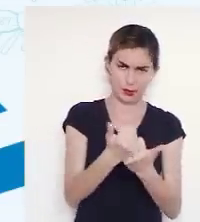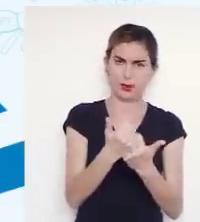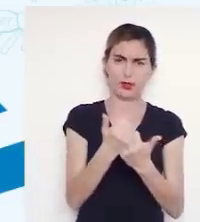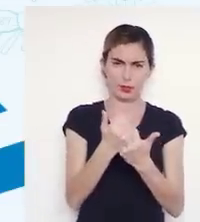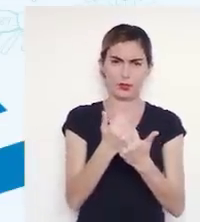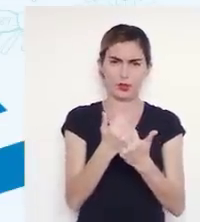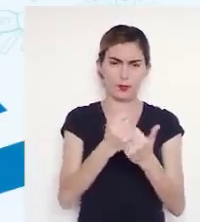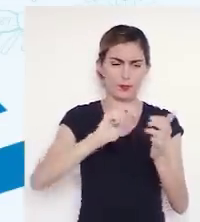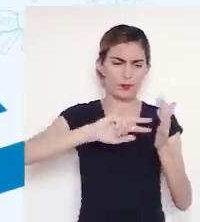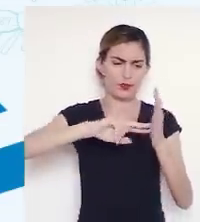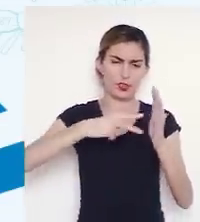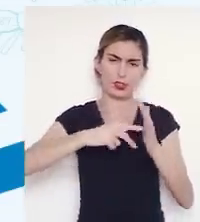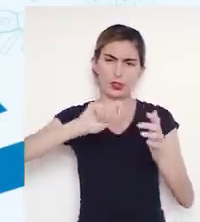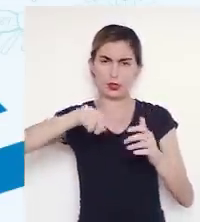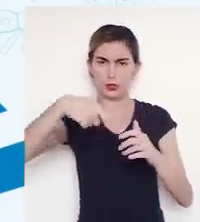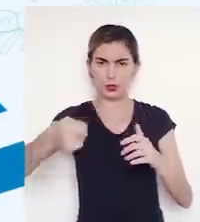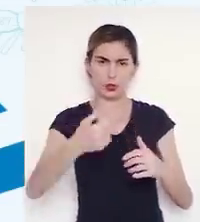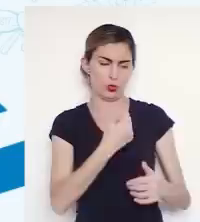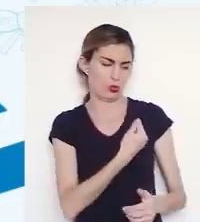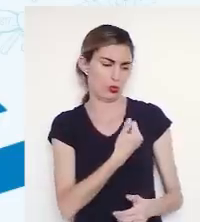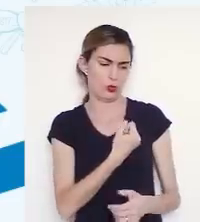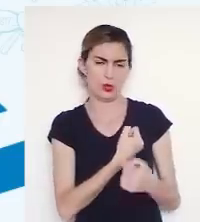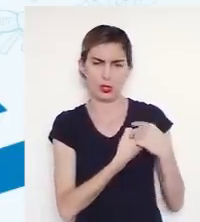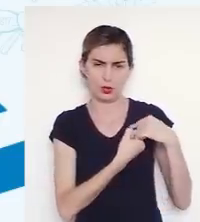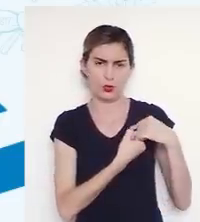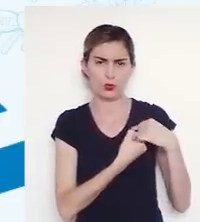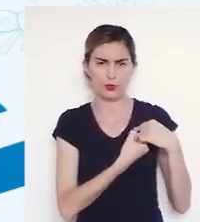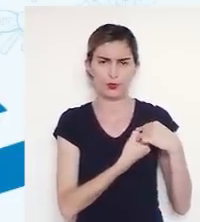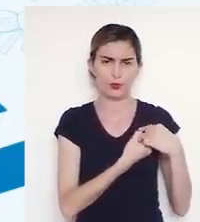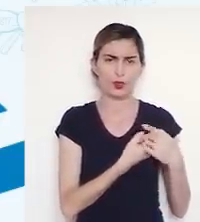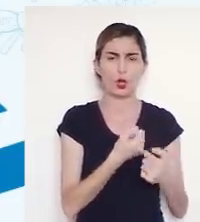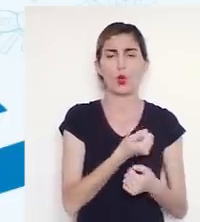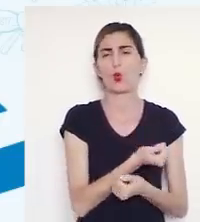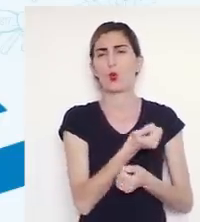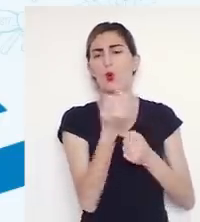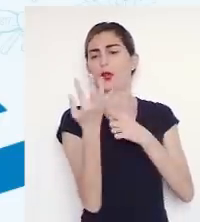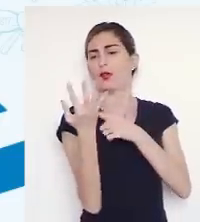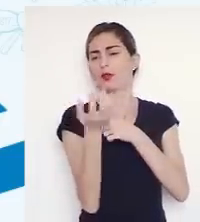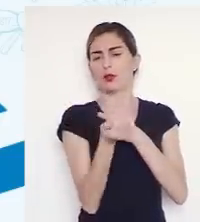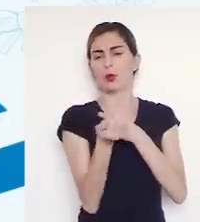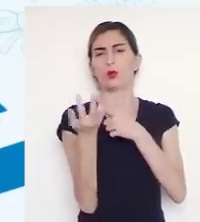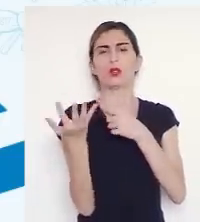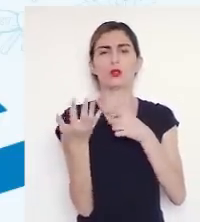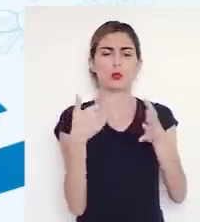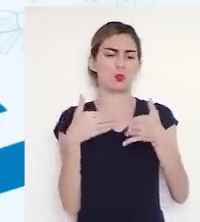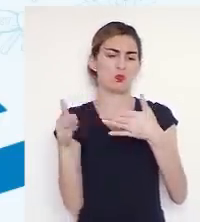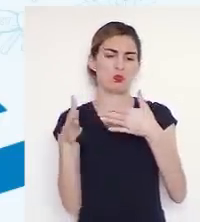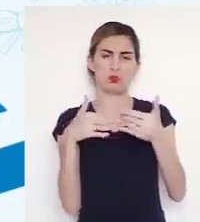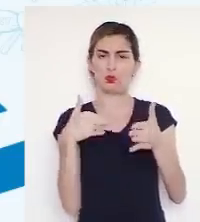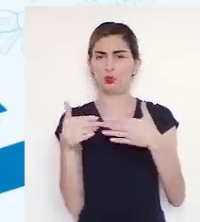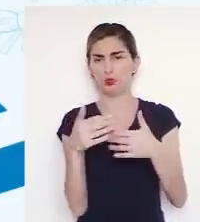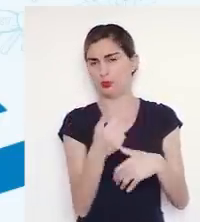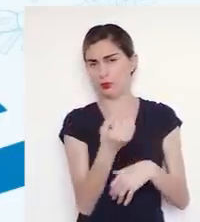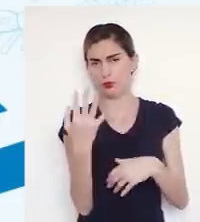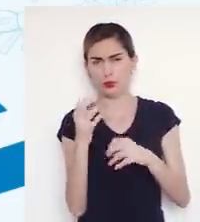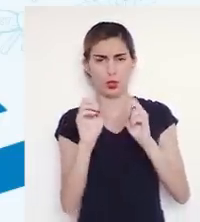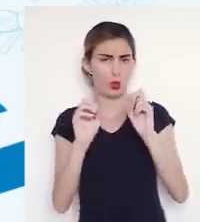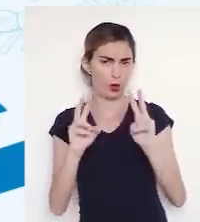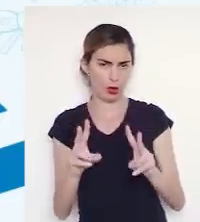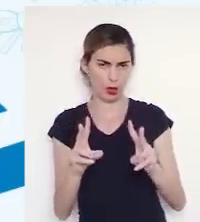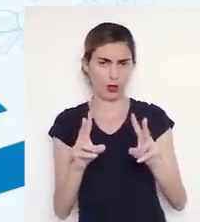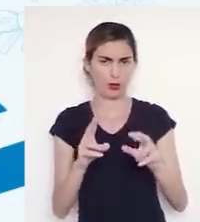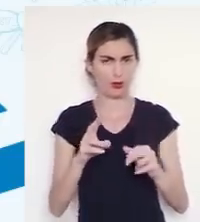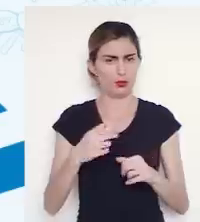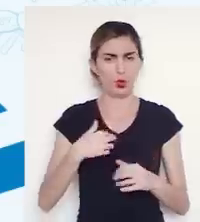representação simbólica do número, o número vai representar uma quantidade, qualquer que seja. Ok?